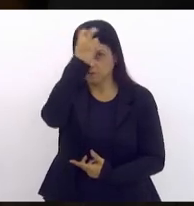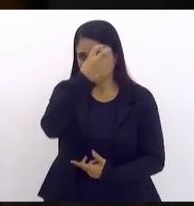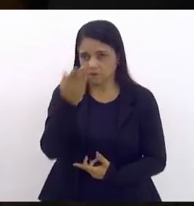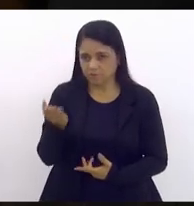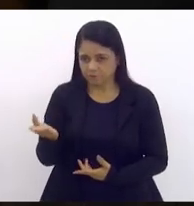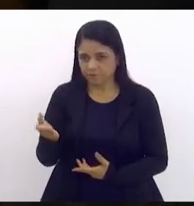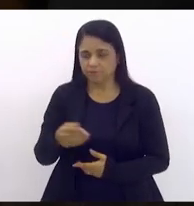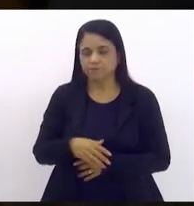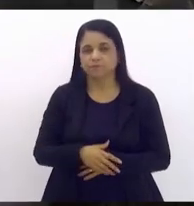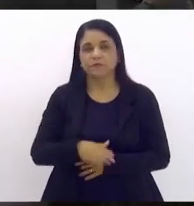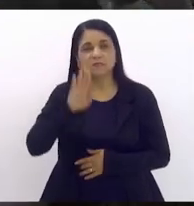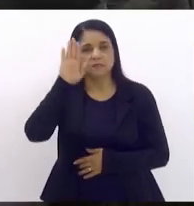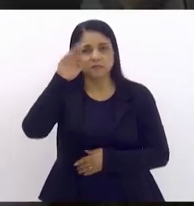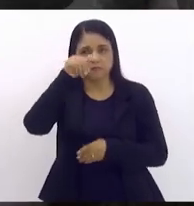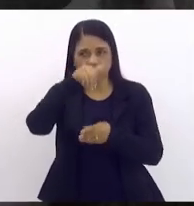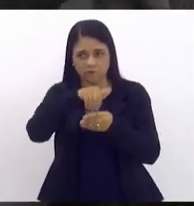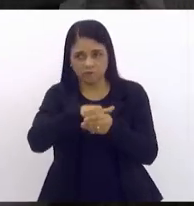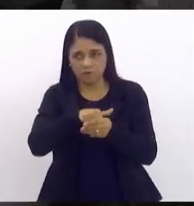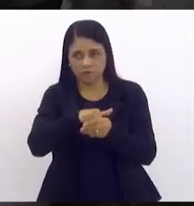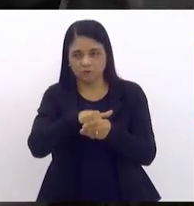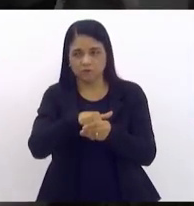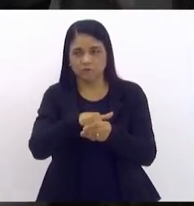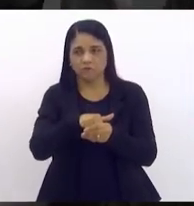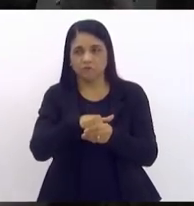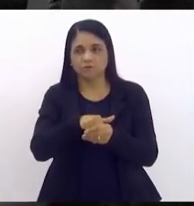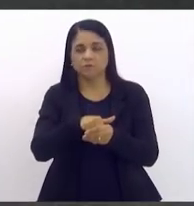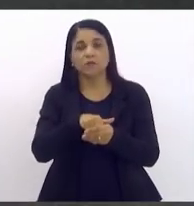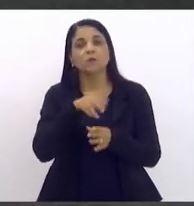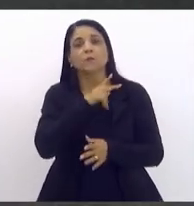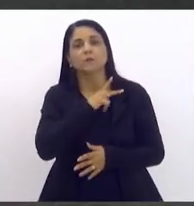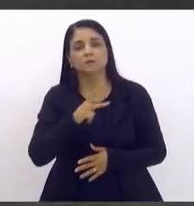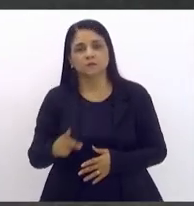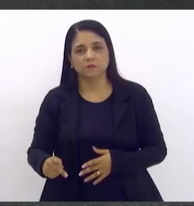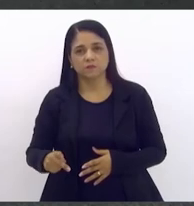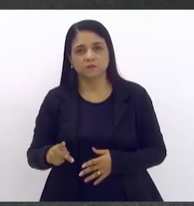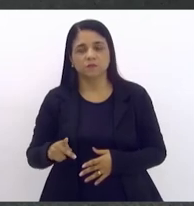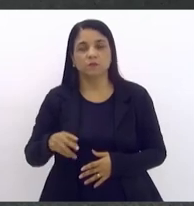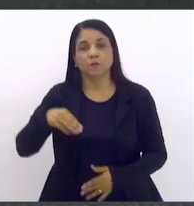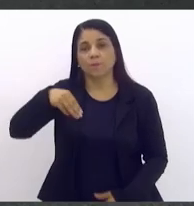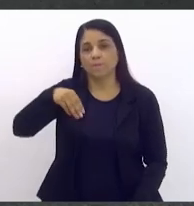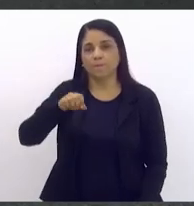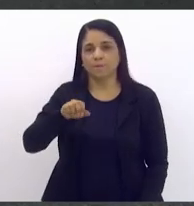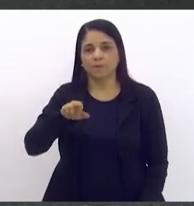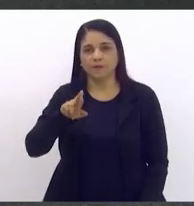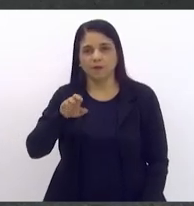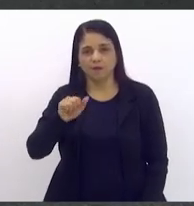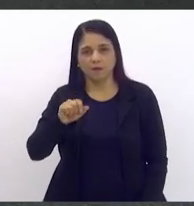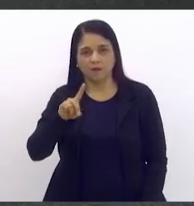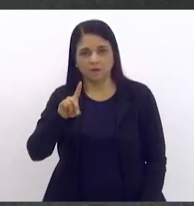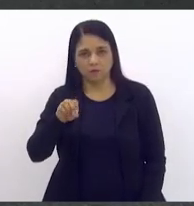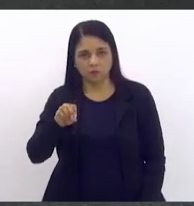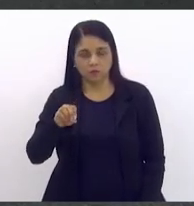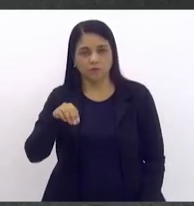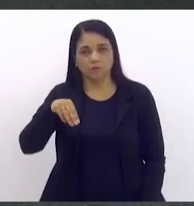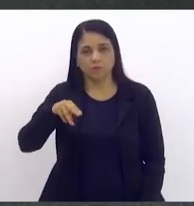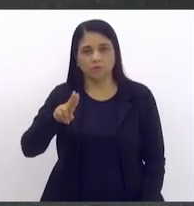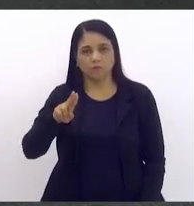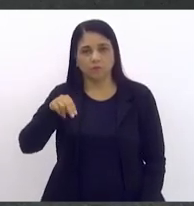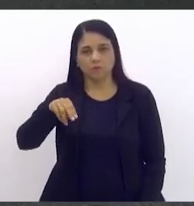para declaração de voto, senhora presidente. Senhora presidente, o mercado municipal de Niterói foi fundado